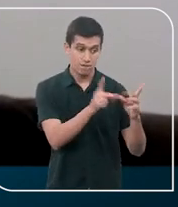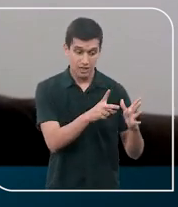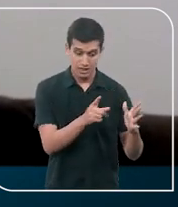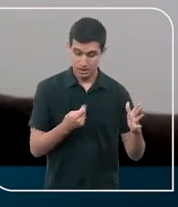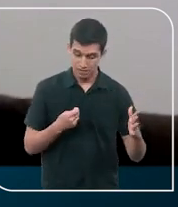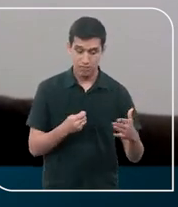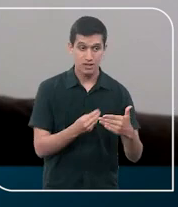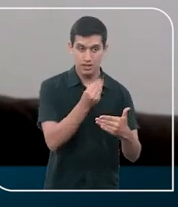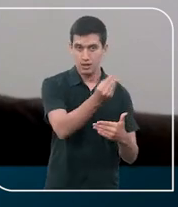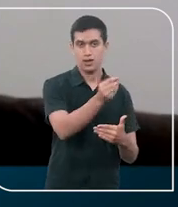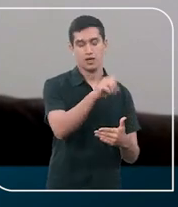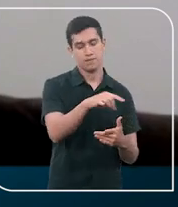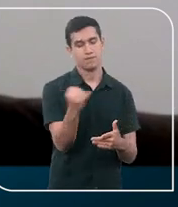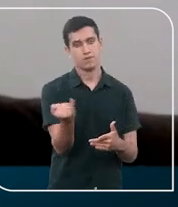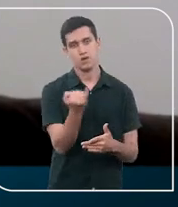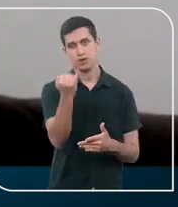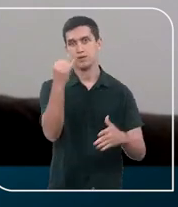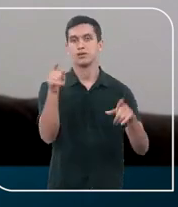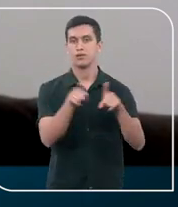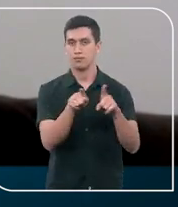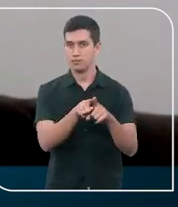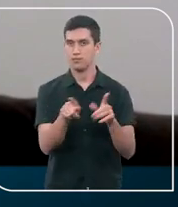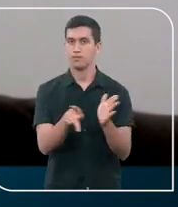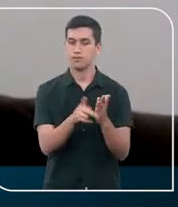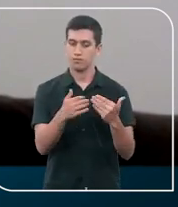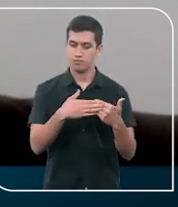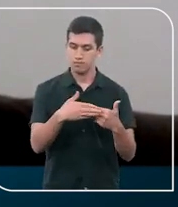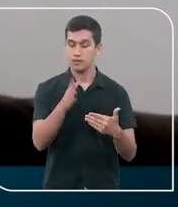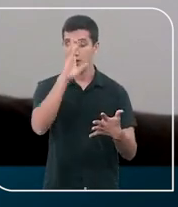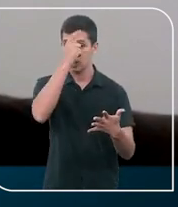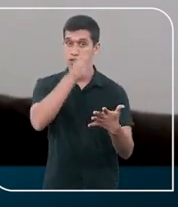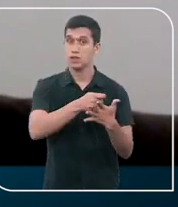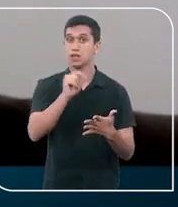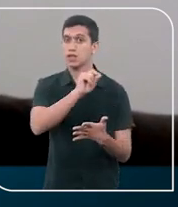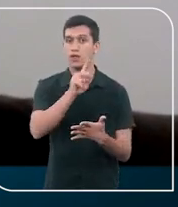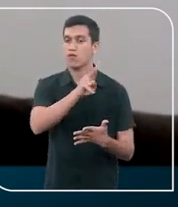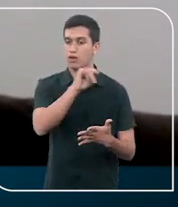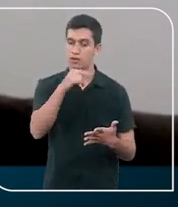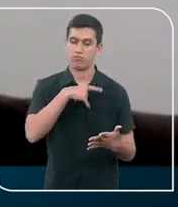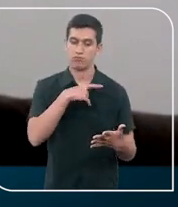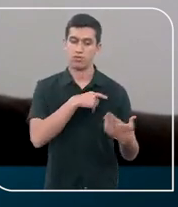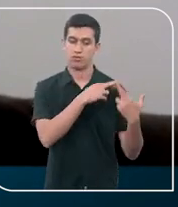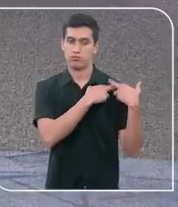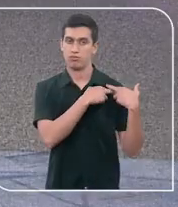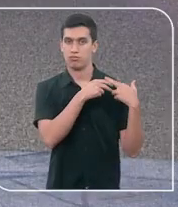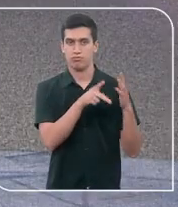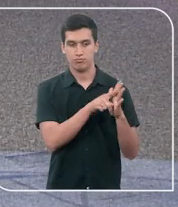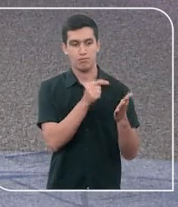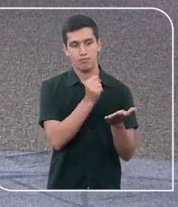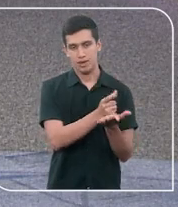bastante importante para determinar também a responsabilidade sobre o pagamento das cotas condominiais.